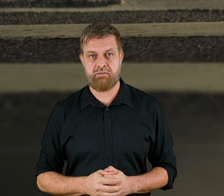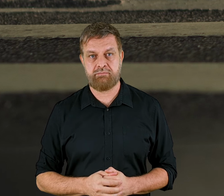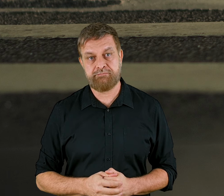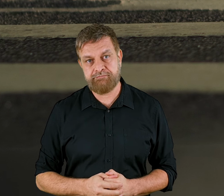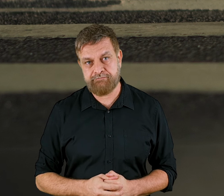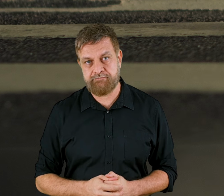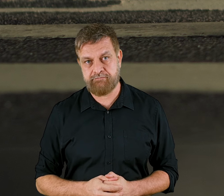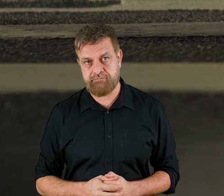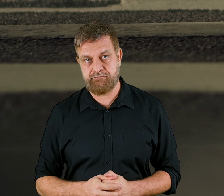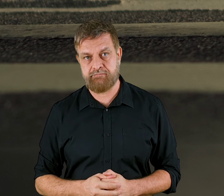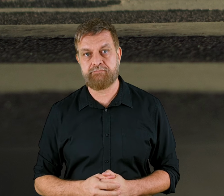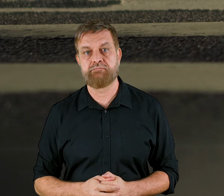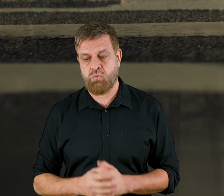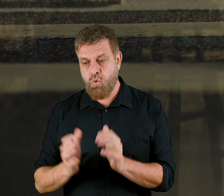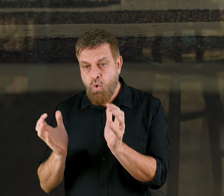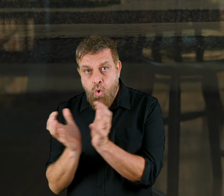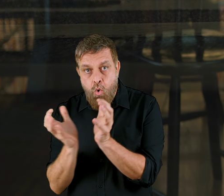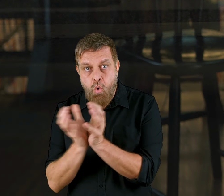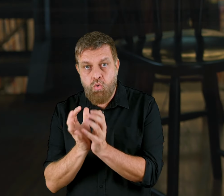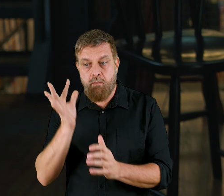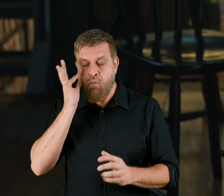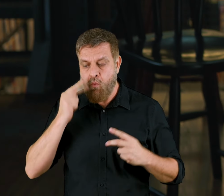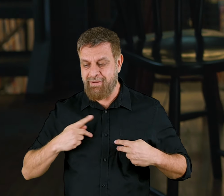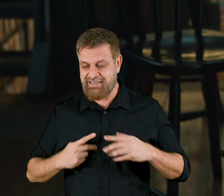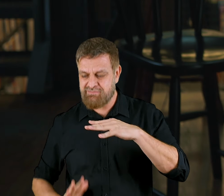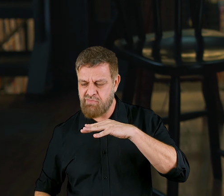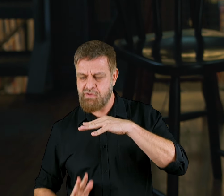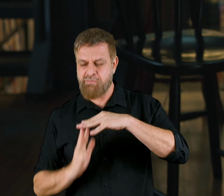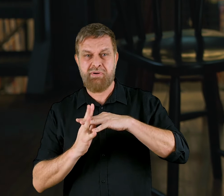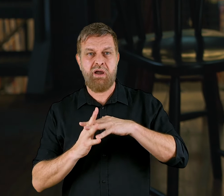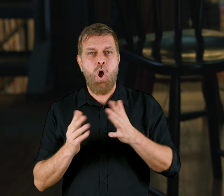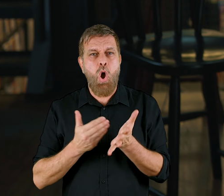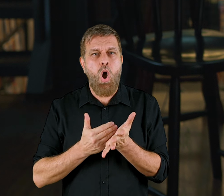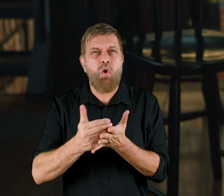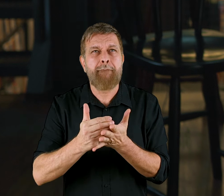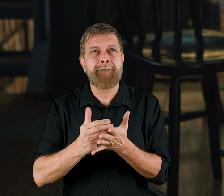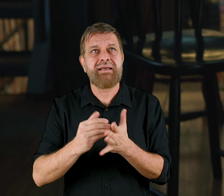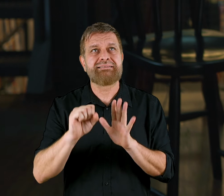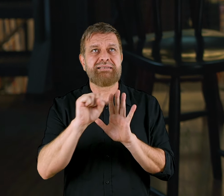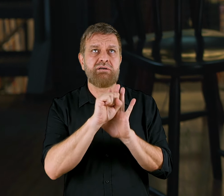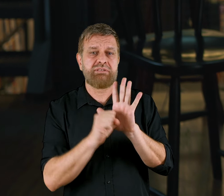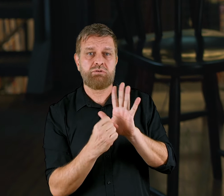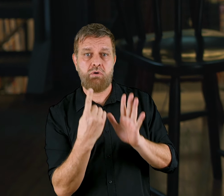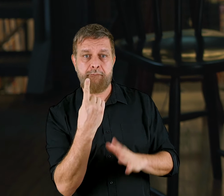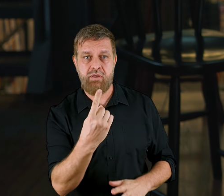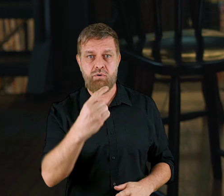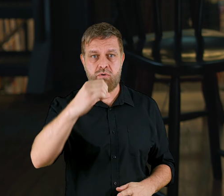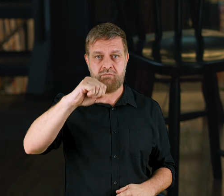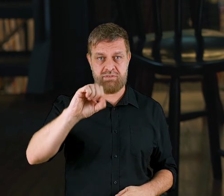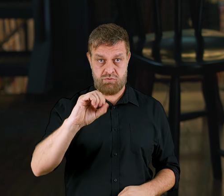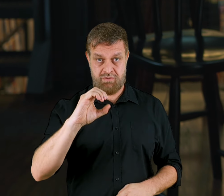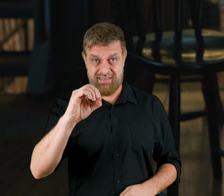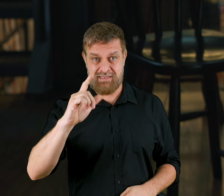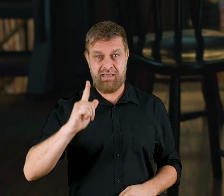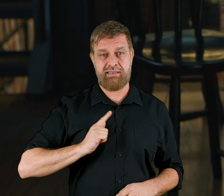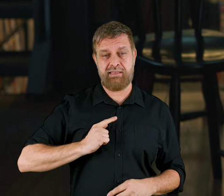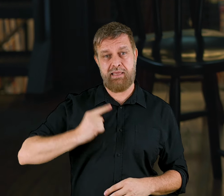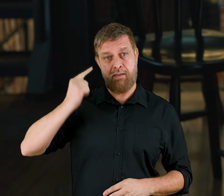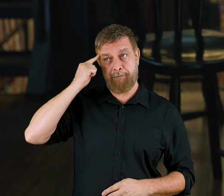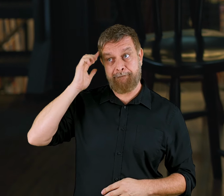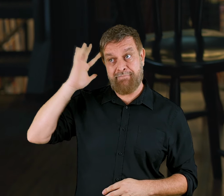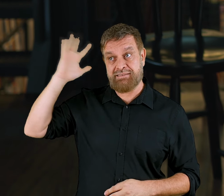O próprio movimento transhumanista ele só vai começar por volta dos anos 80, de 1980, que aí começa a se ter